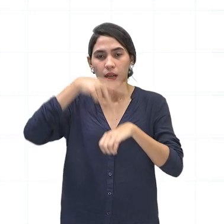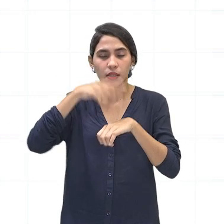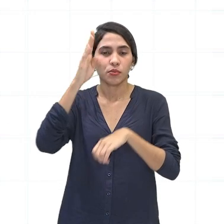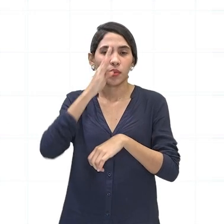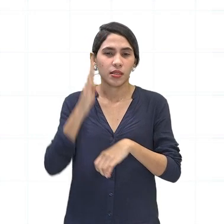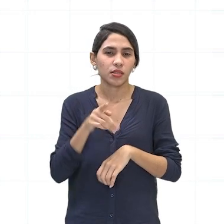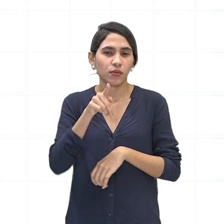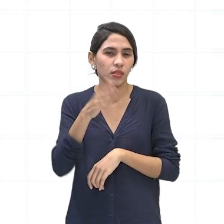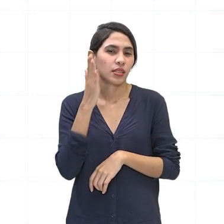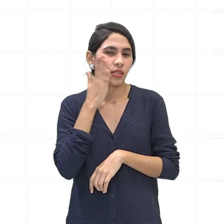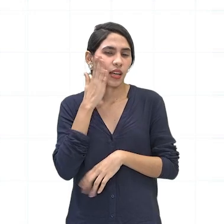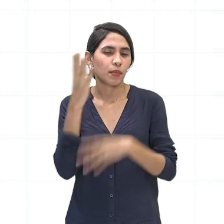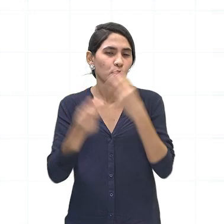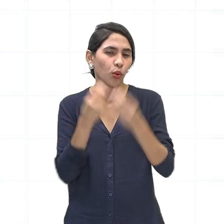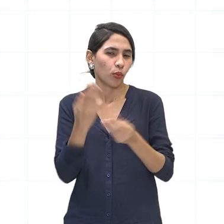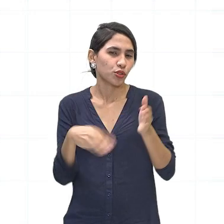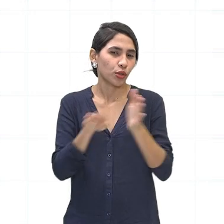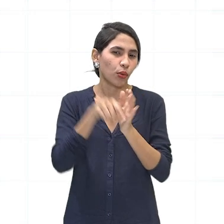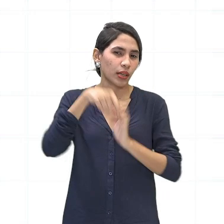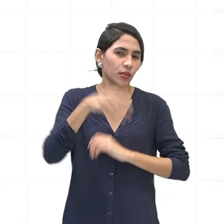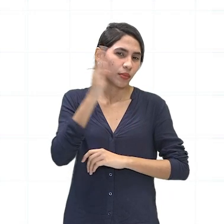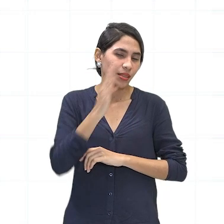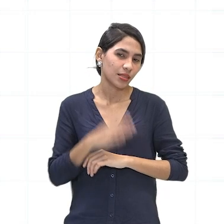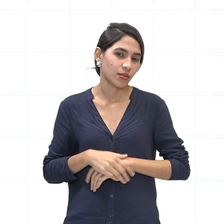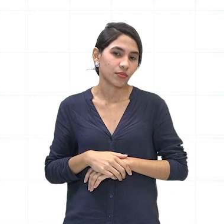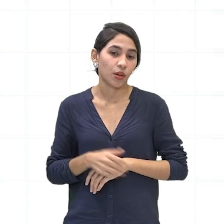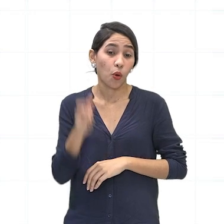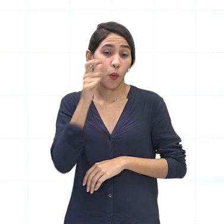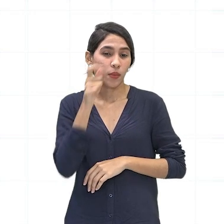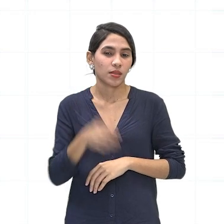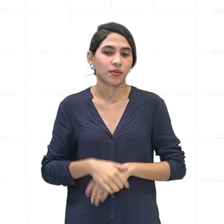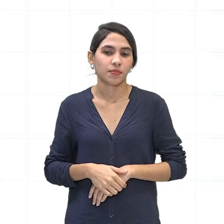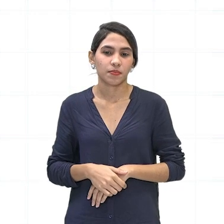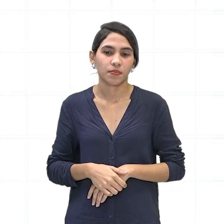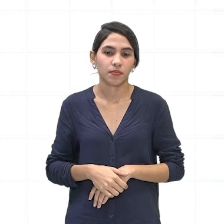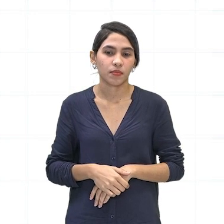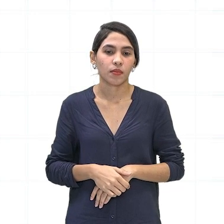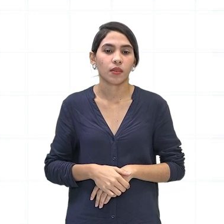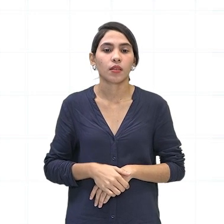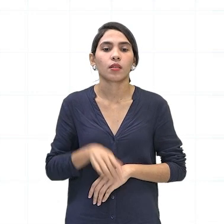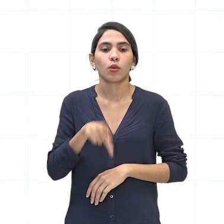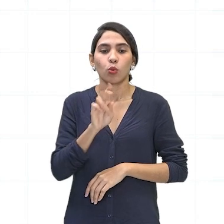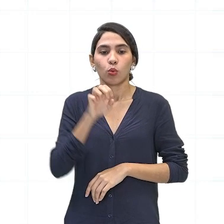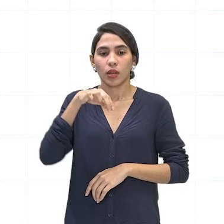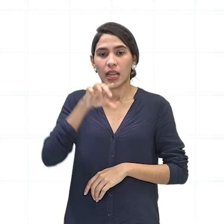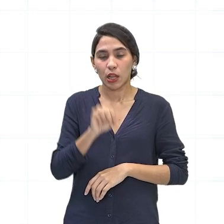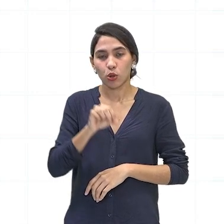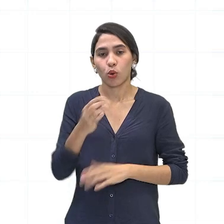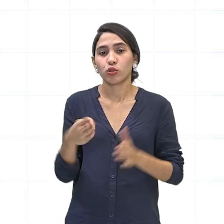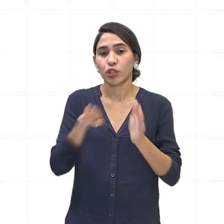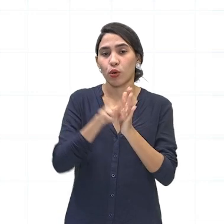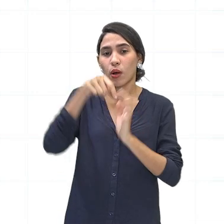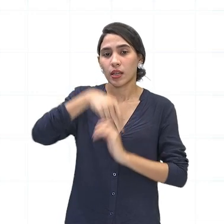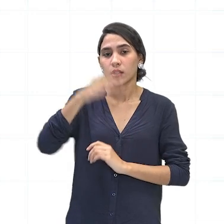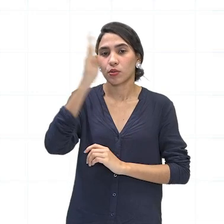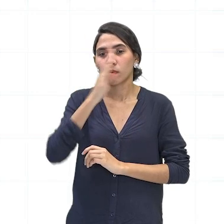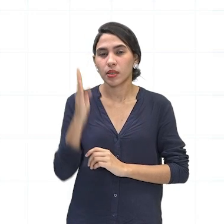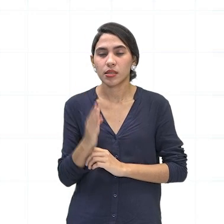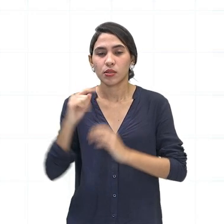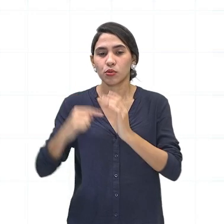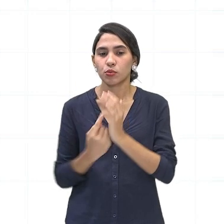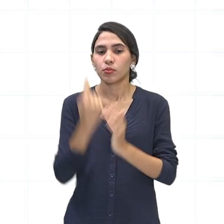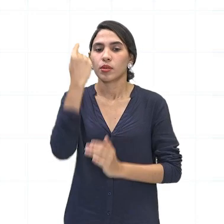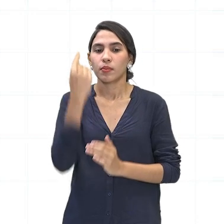vocês sabem como é que chegou o Kendo aqui? Observem. O Kendo chegou no Brasil através dos